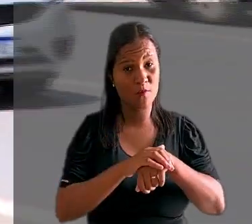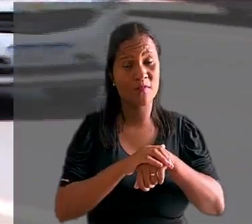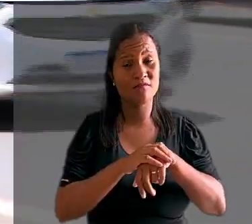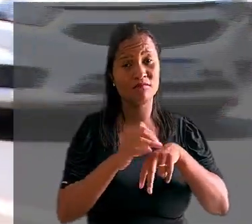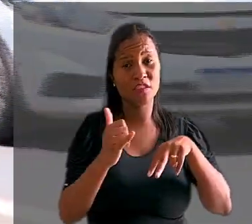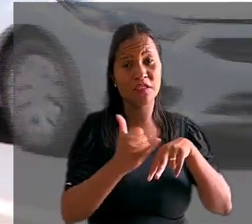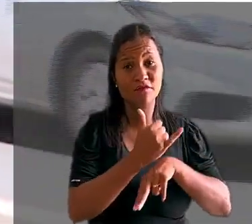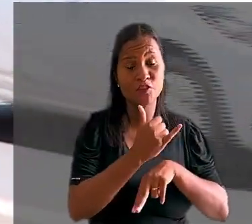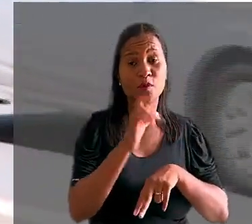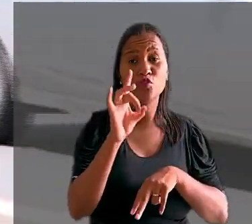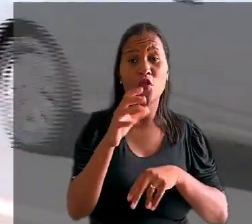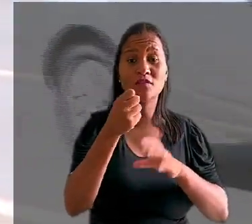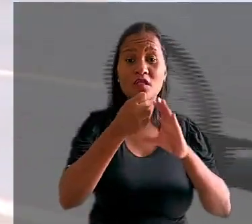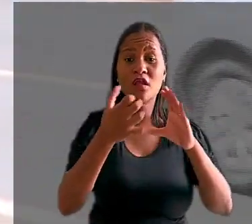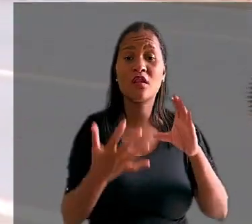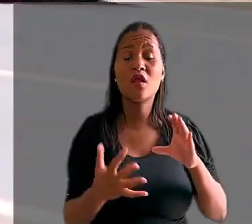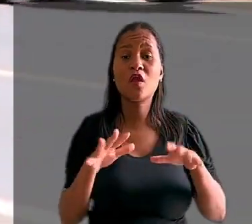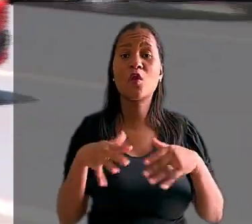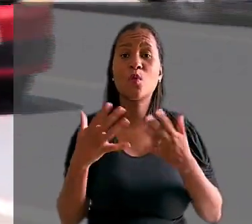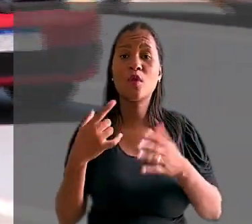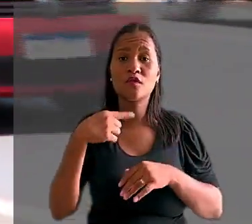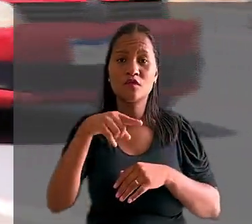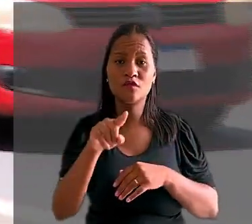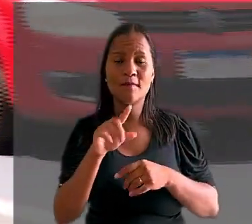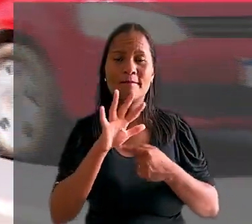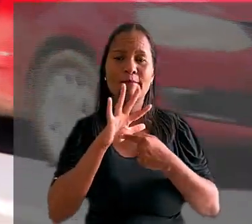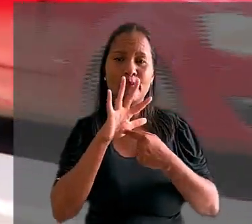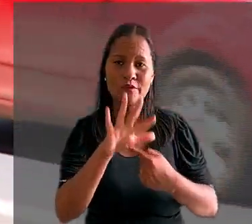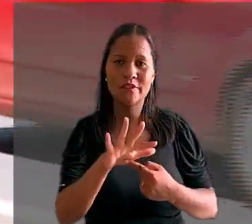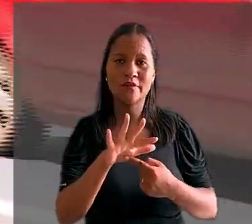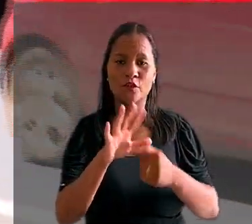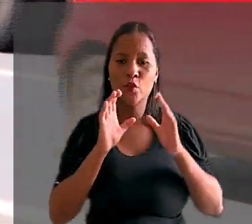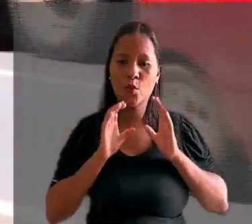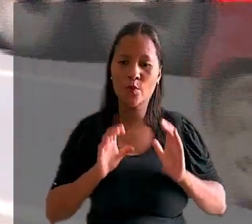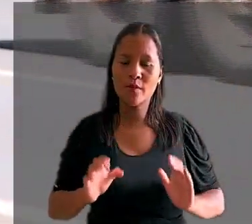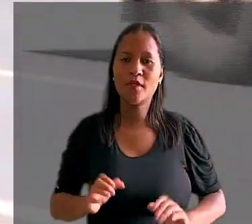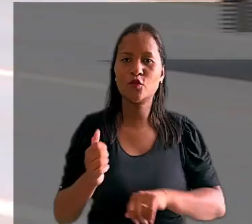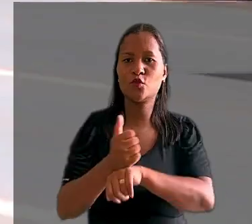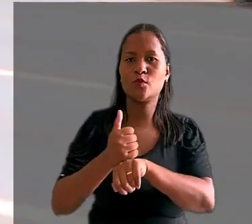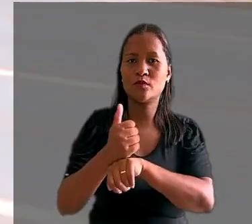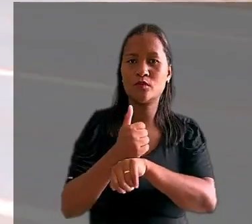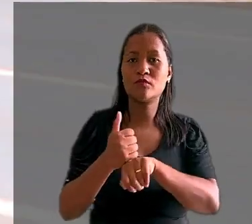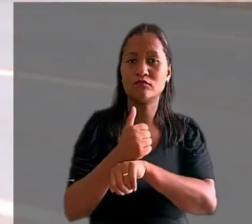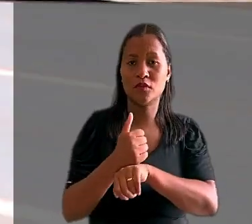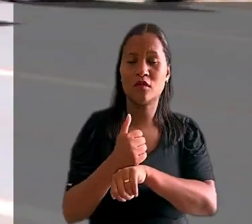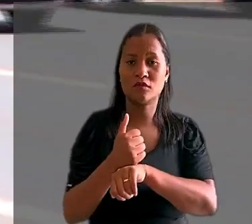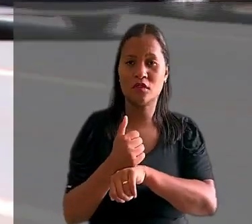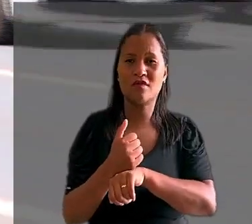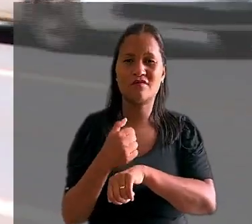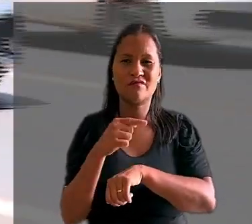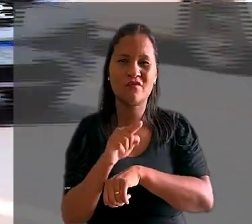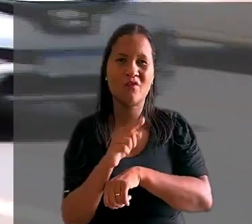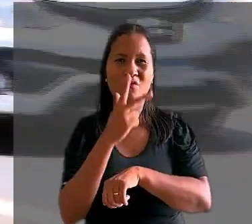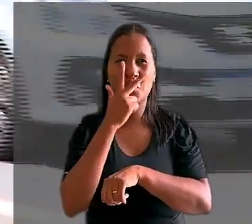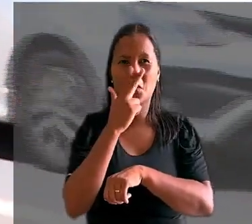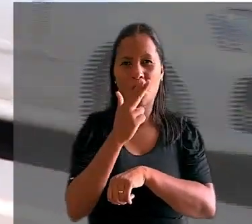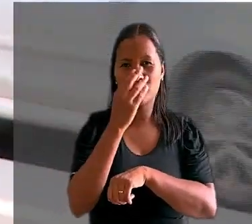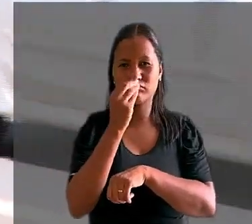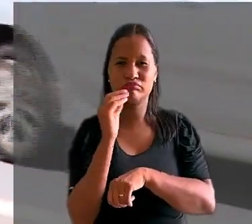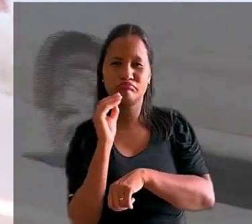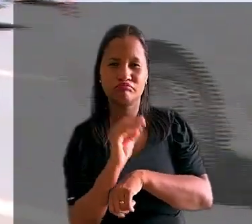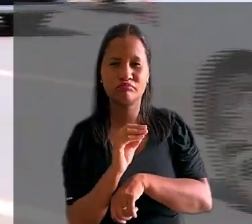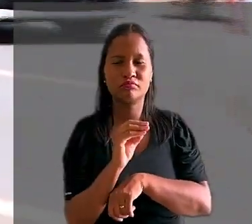vítima somente se caracteriza quando for demonstrado que o comportamento do profissional tenha sido negligente